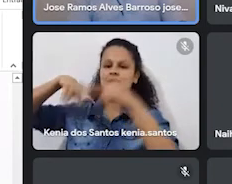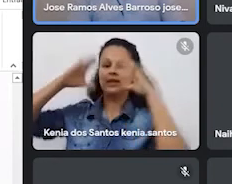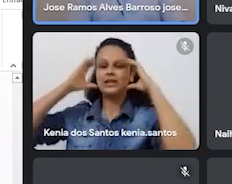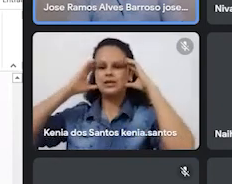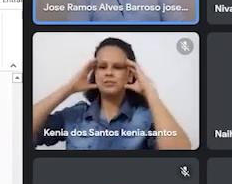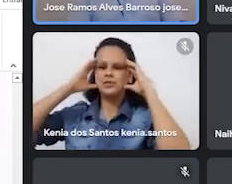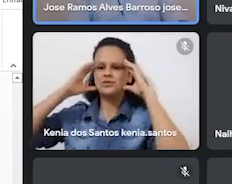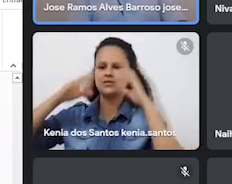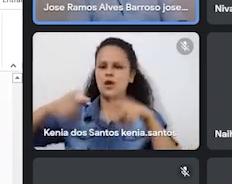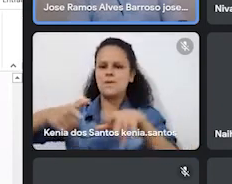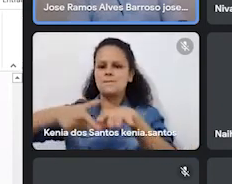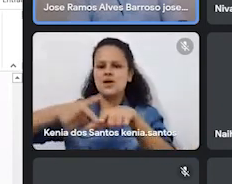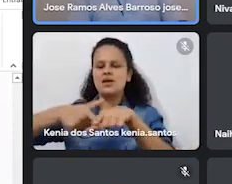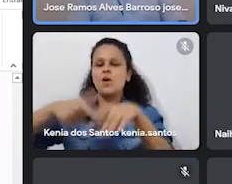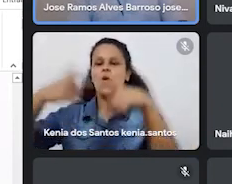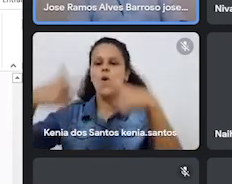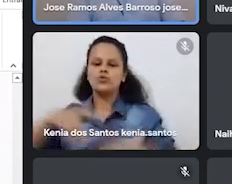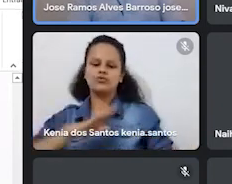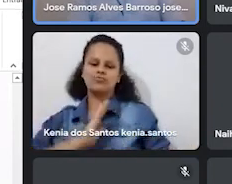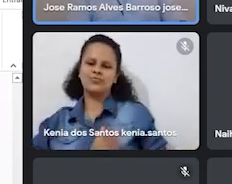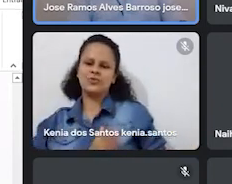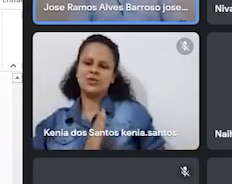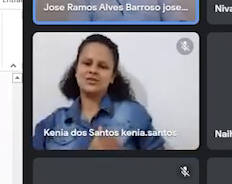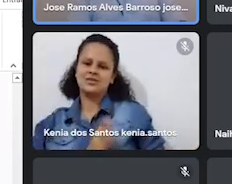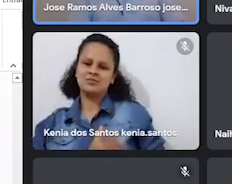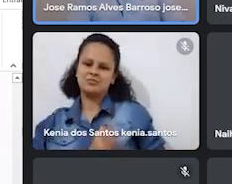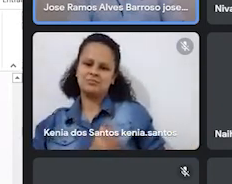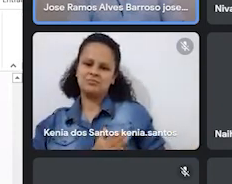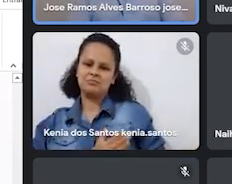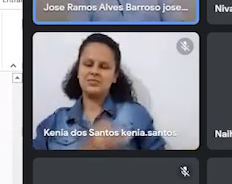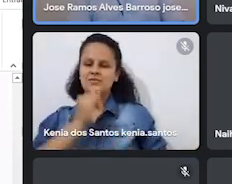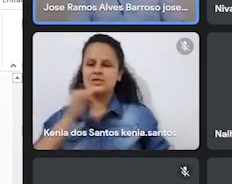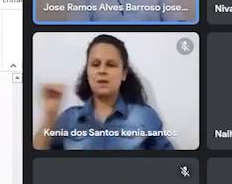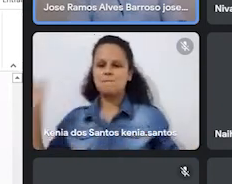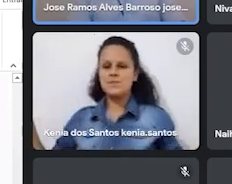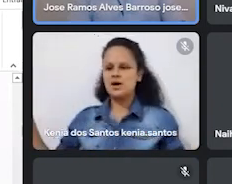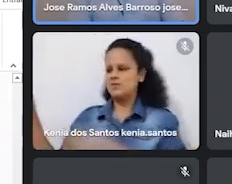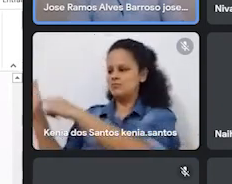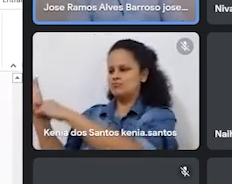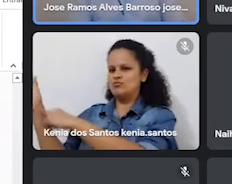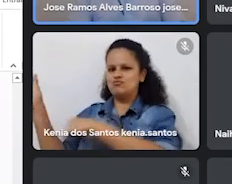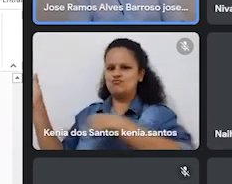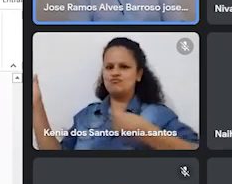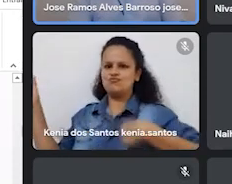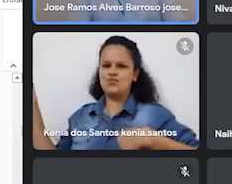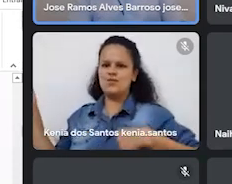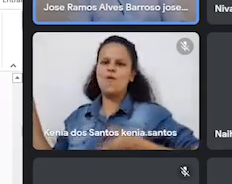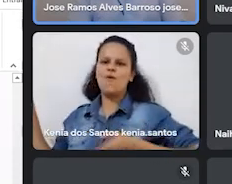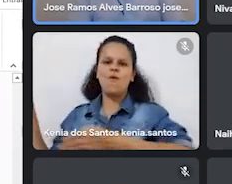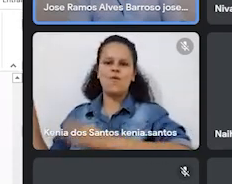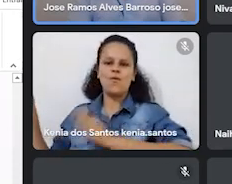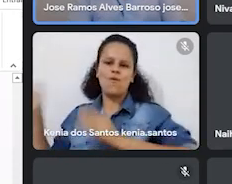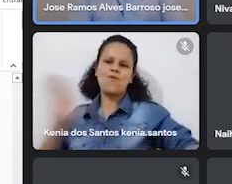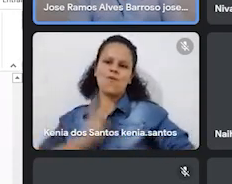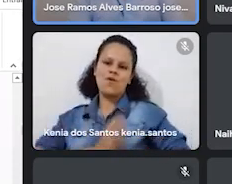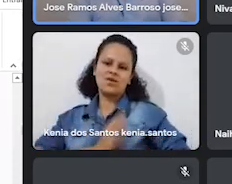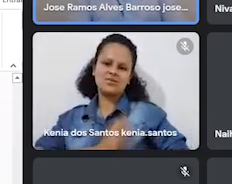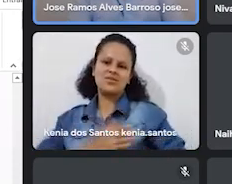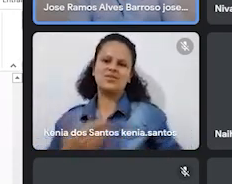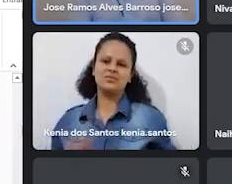Coração. Se liga da mão aos pés, coração. De uma mão no outro,